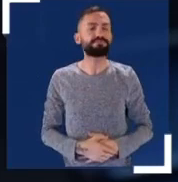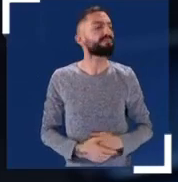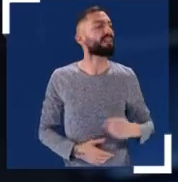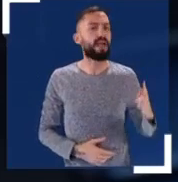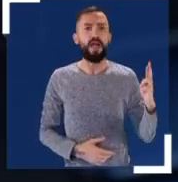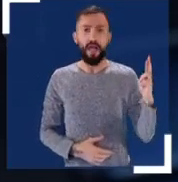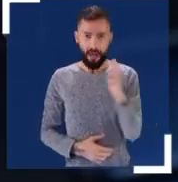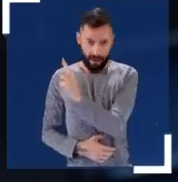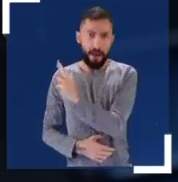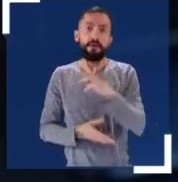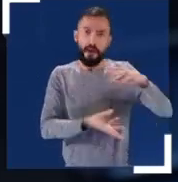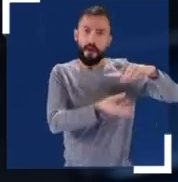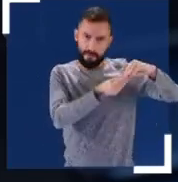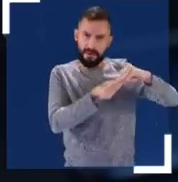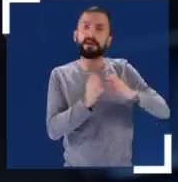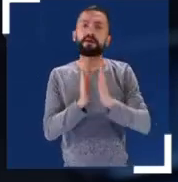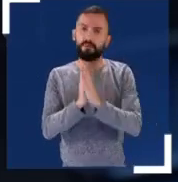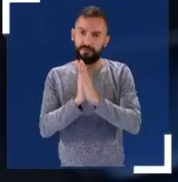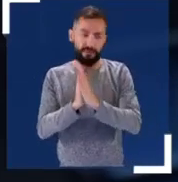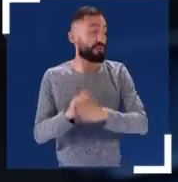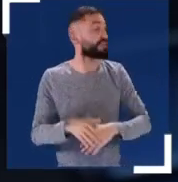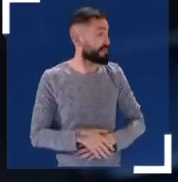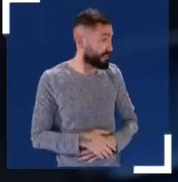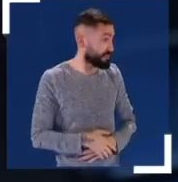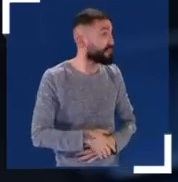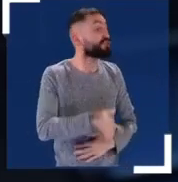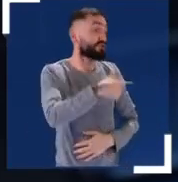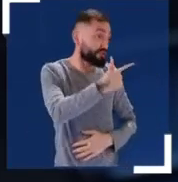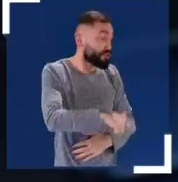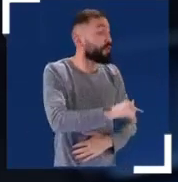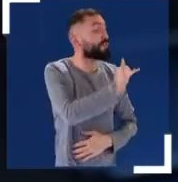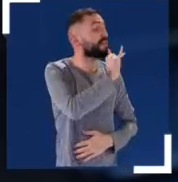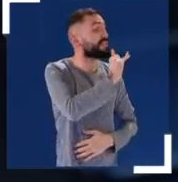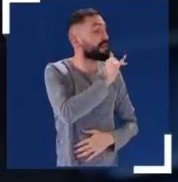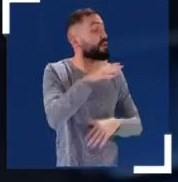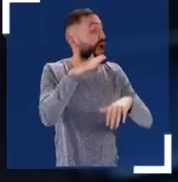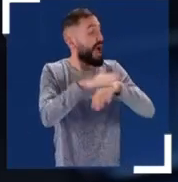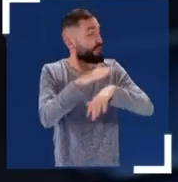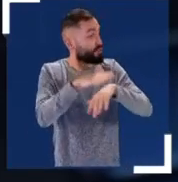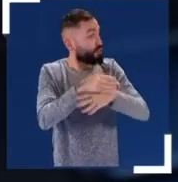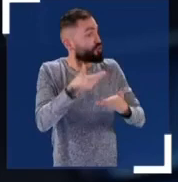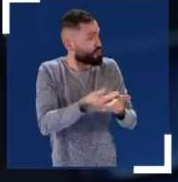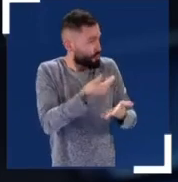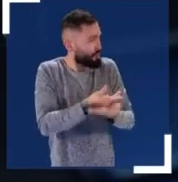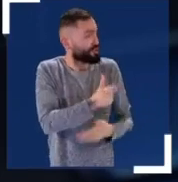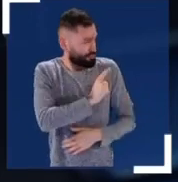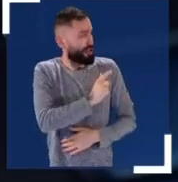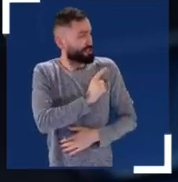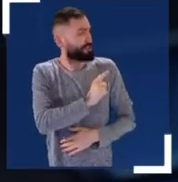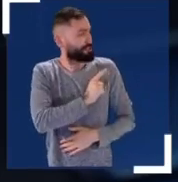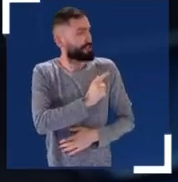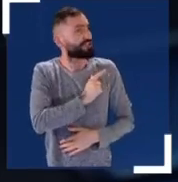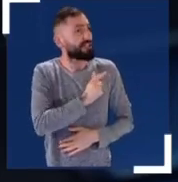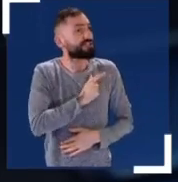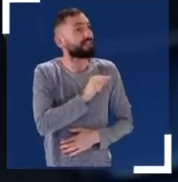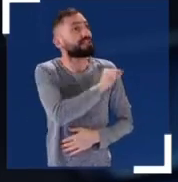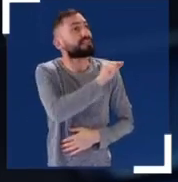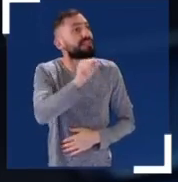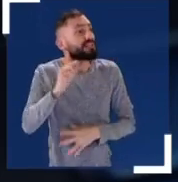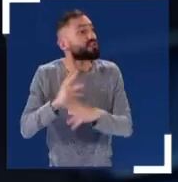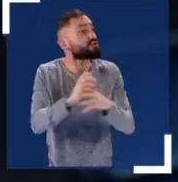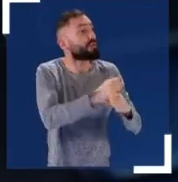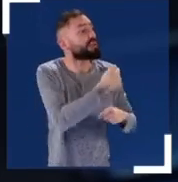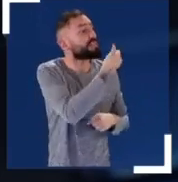favor. Esse é mais um exemplo. Você falou em abrir a noite para a sopa. Já está aberto em 16 unidades para a